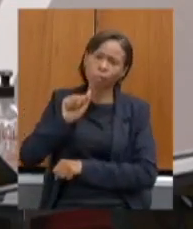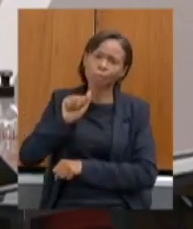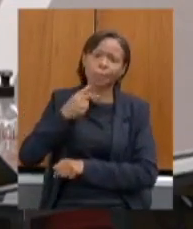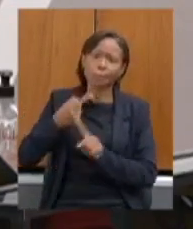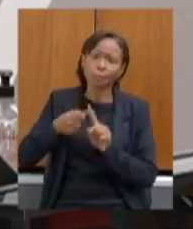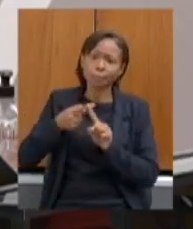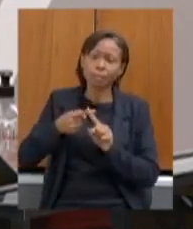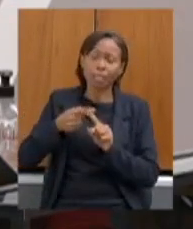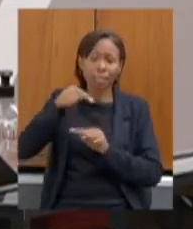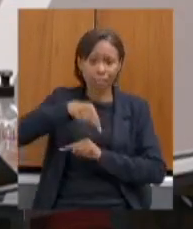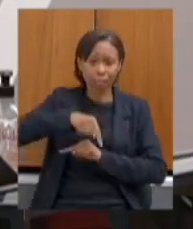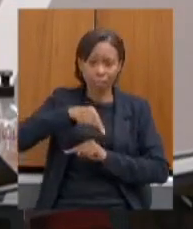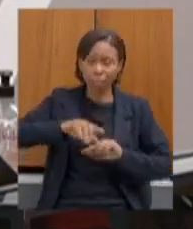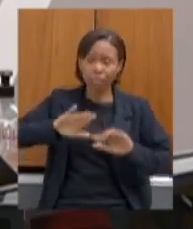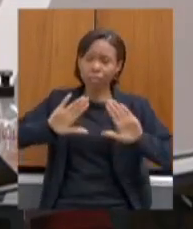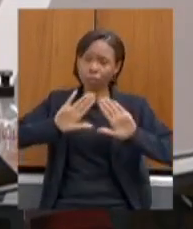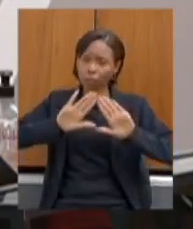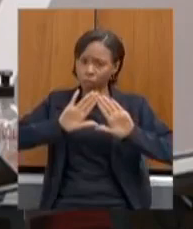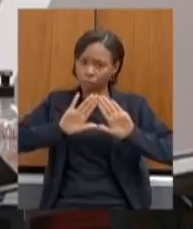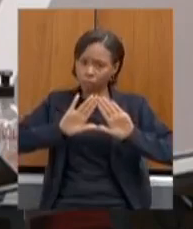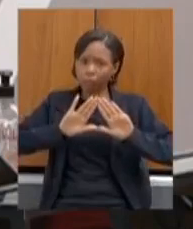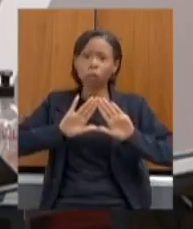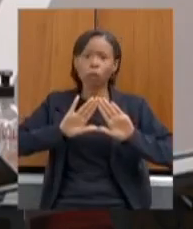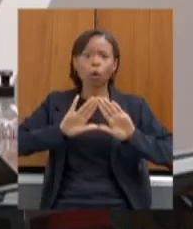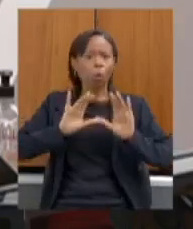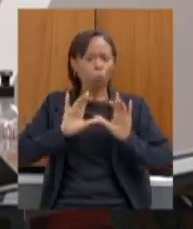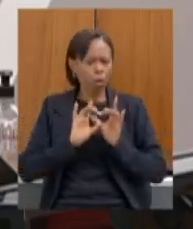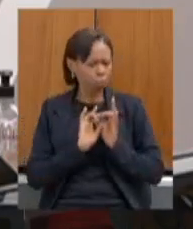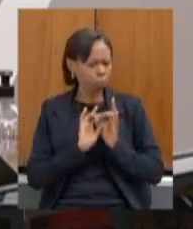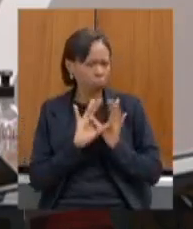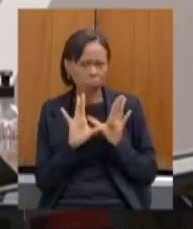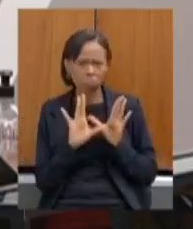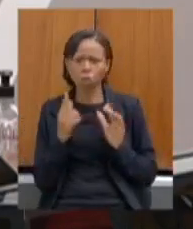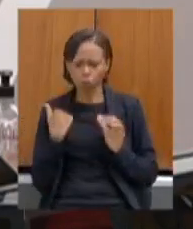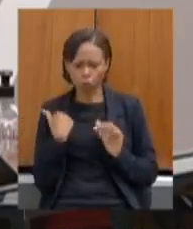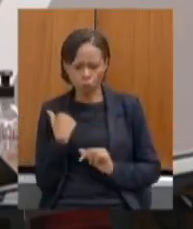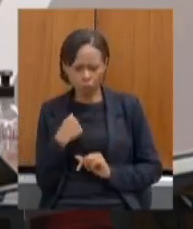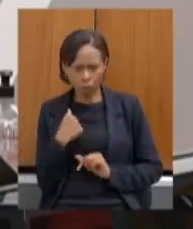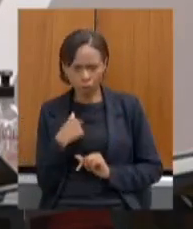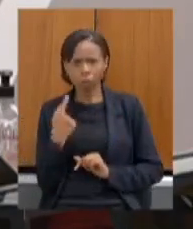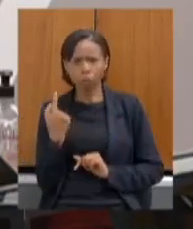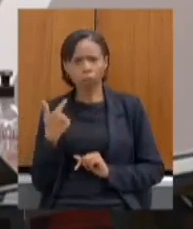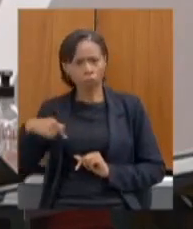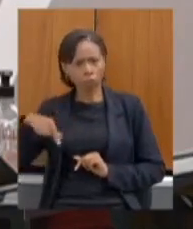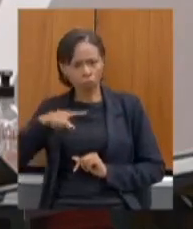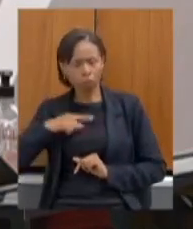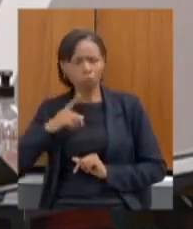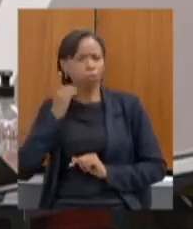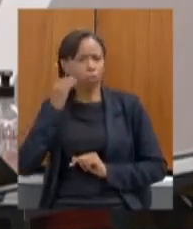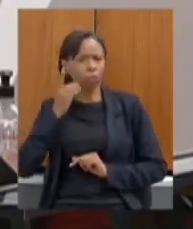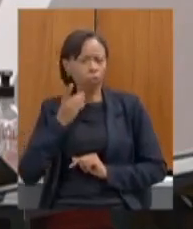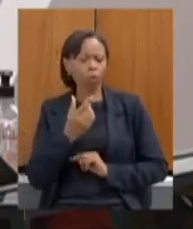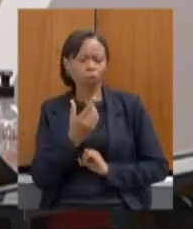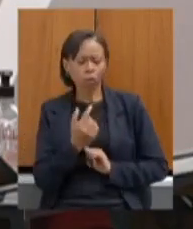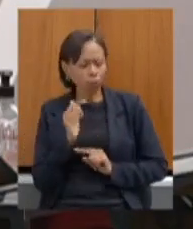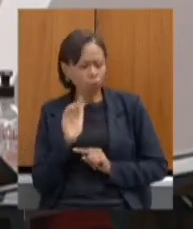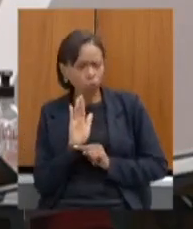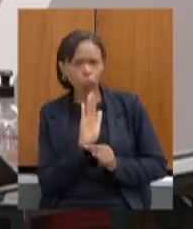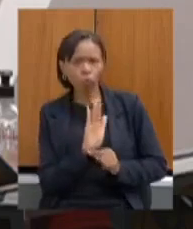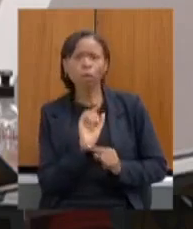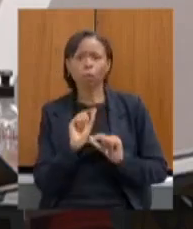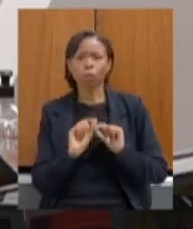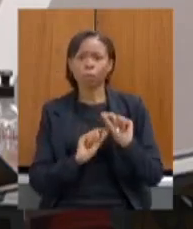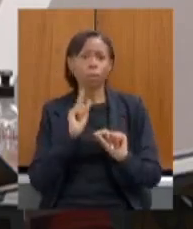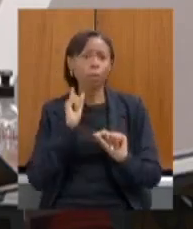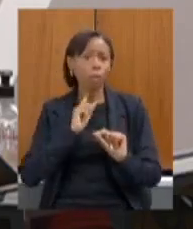colegas meus estão aqui. Você pode contar para que a gente faça com que Minas volte a crescer e a desenvolver